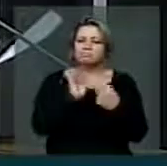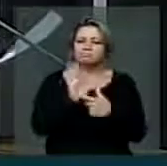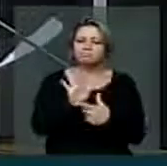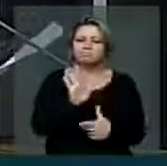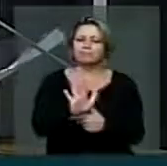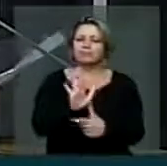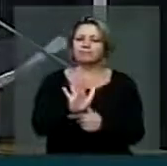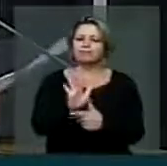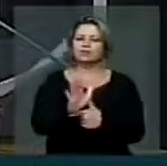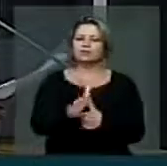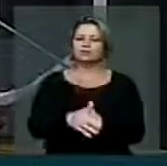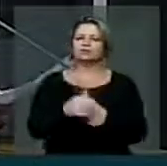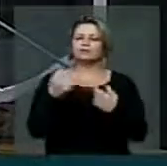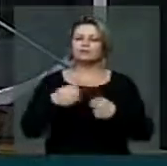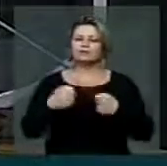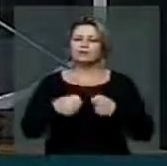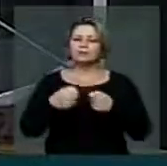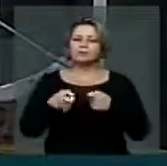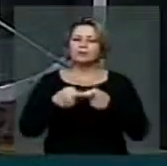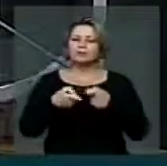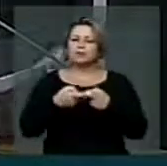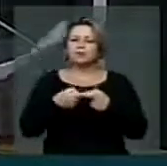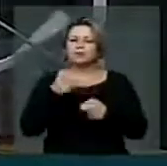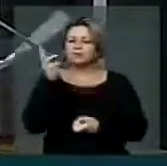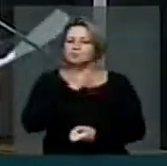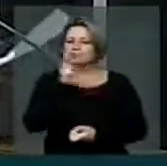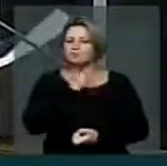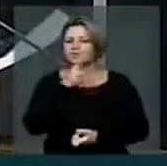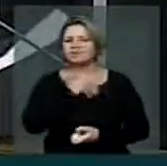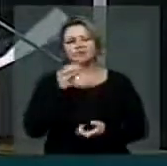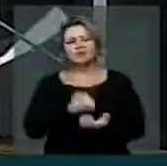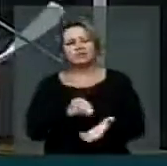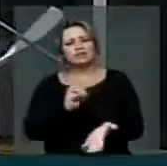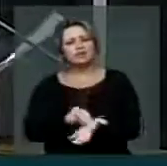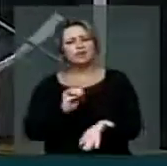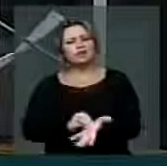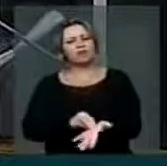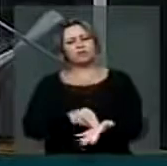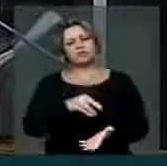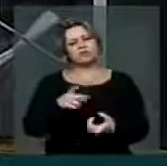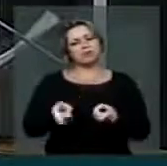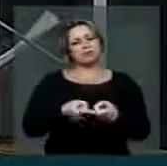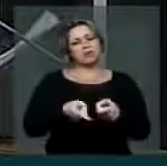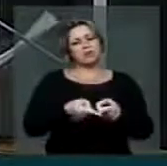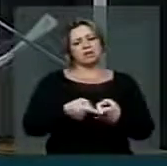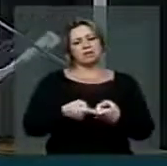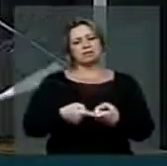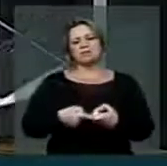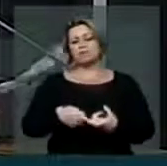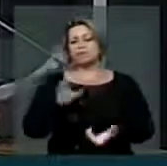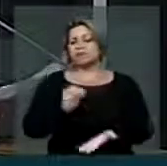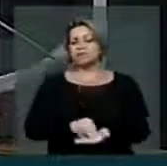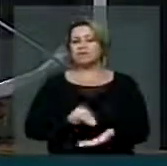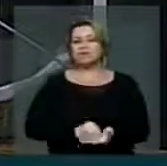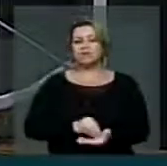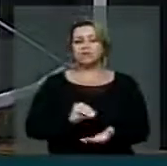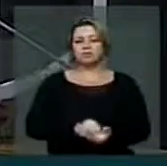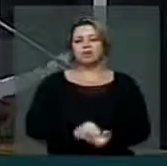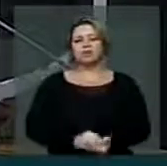situações emergenciais, como Vossa Excelência acabou de citar, com a inexistência de médicos